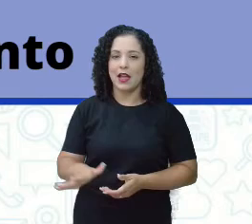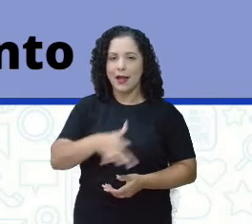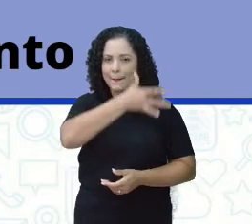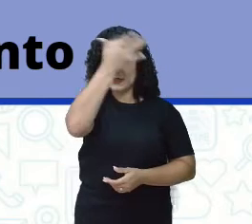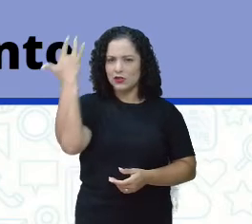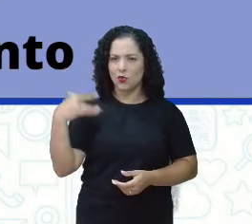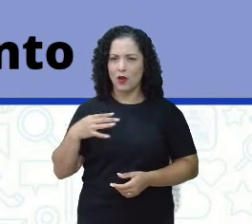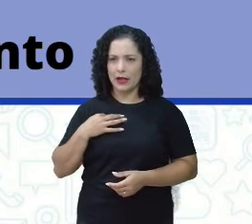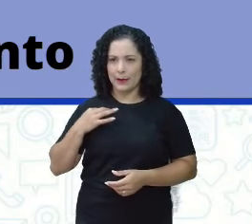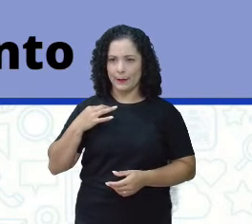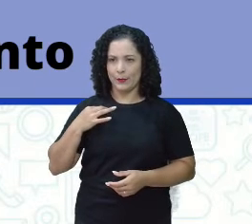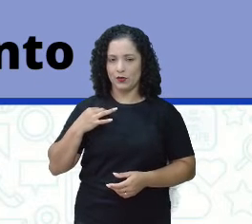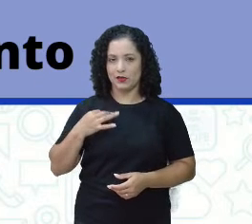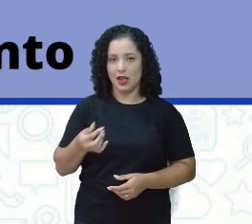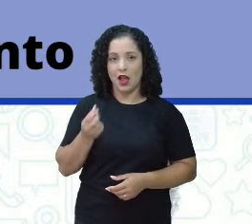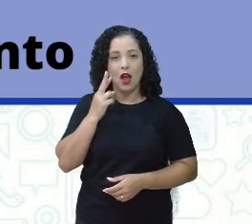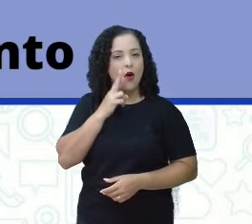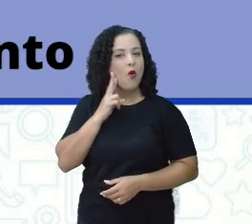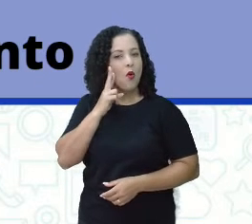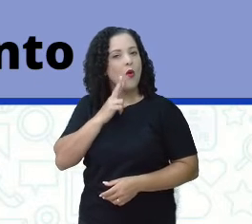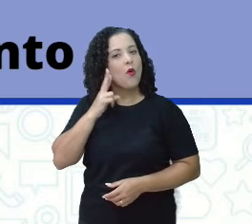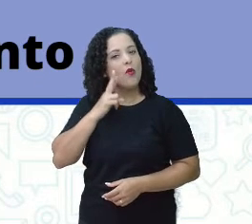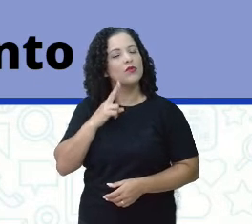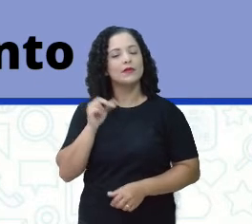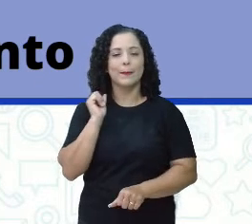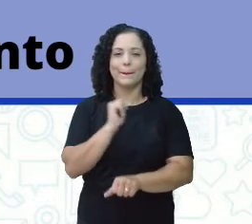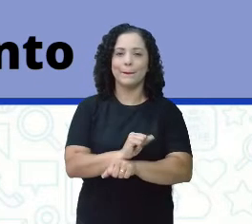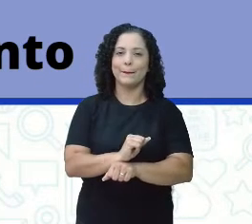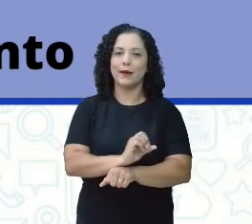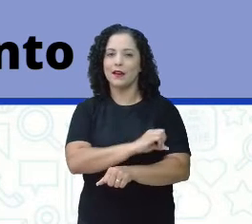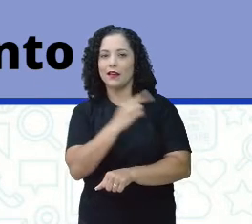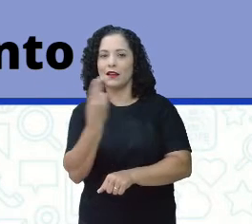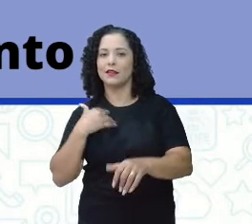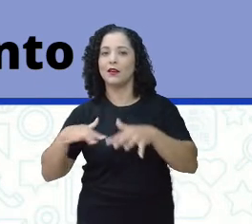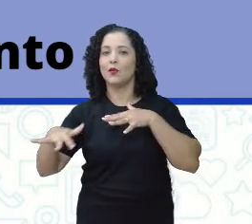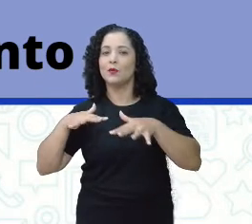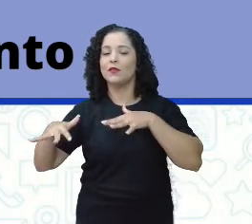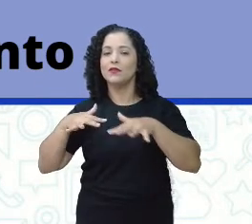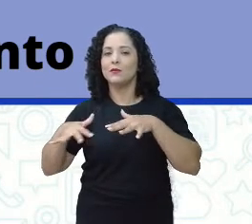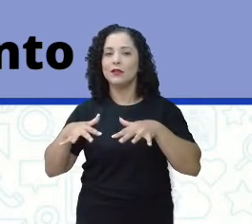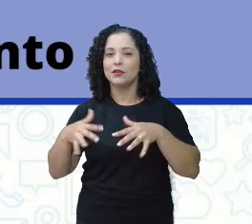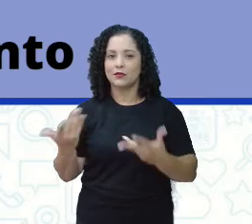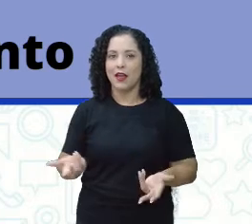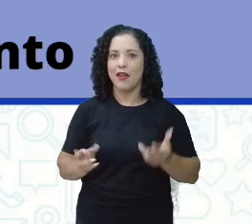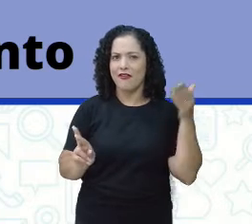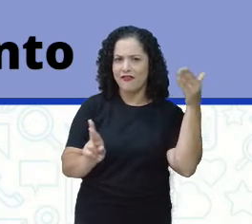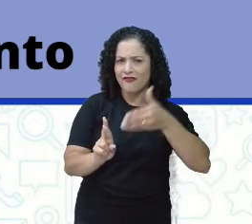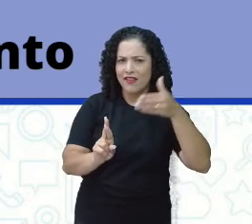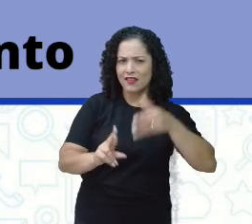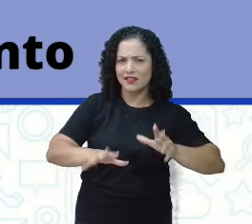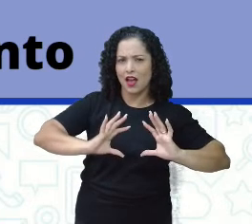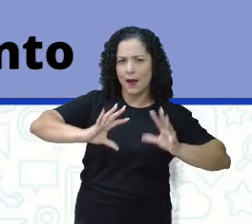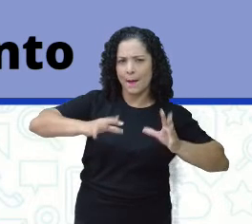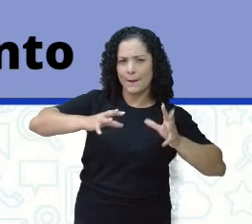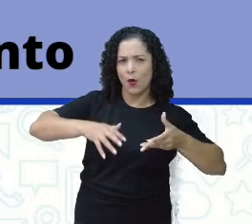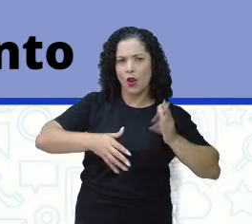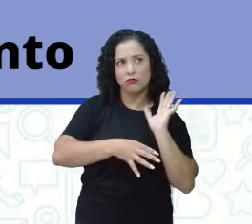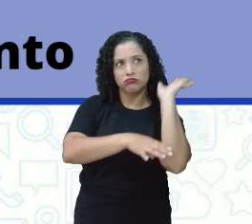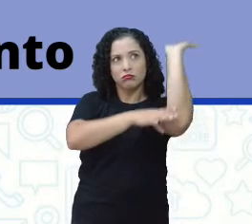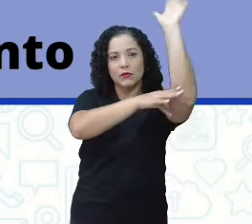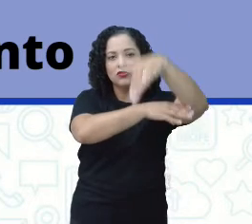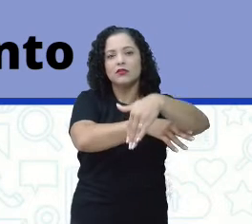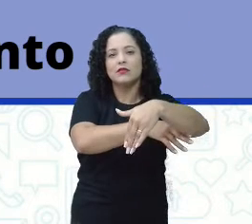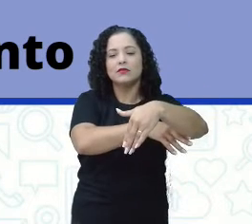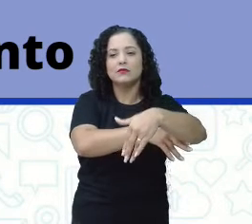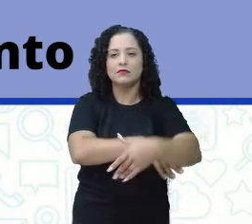de blusa rosa está em repouso ou em movimento em relação à bola de basquete. Então veja, o atleta ele está